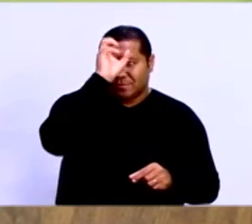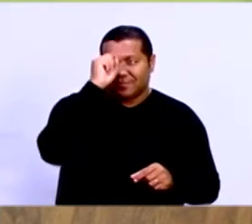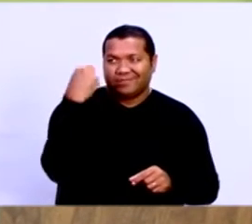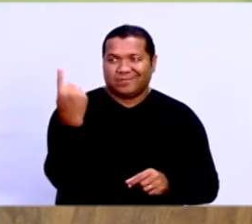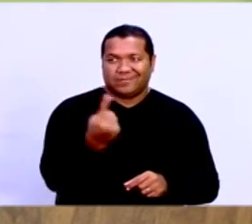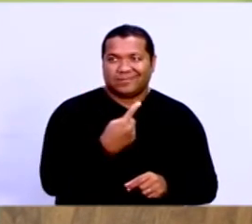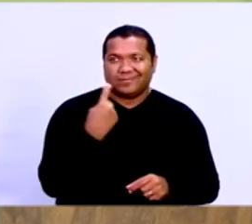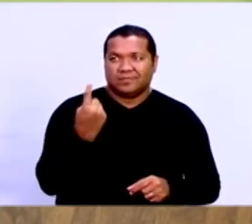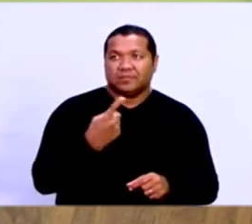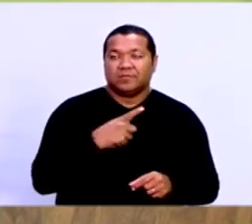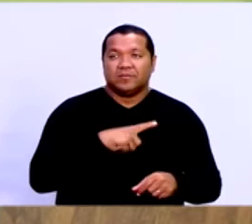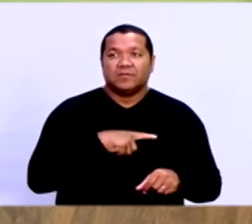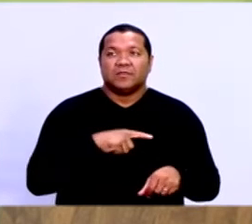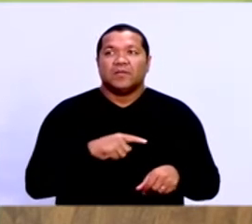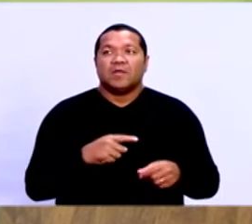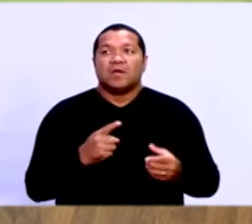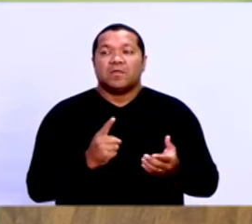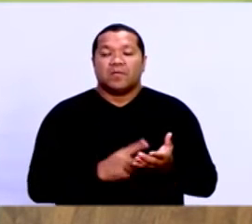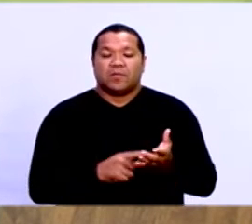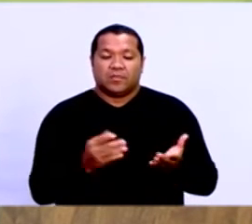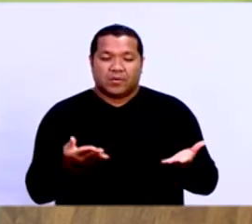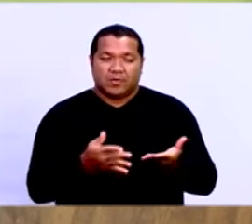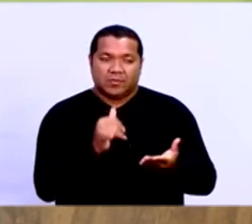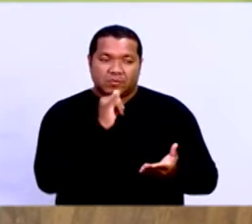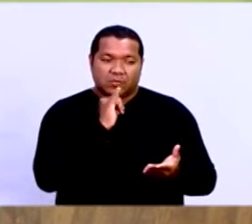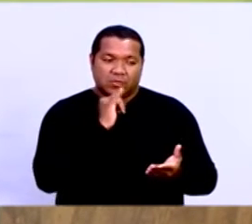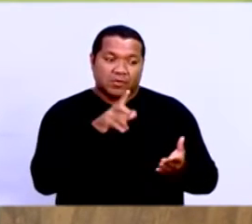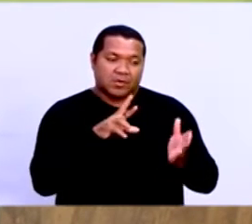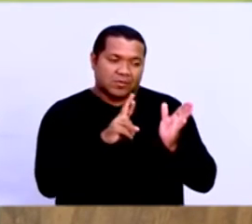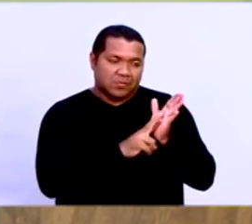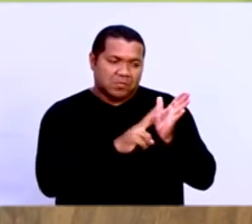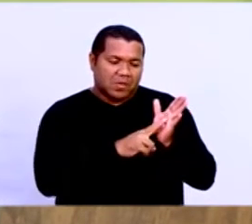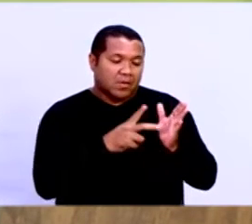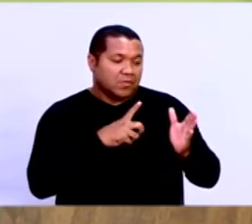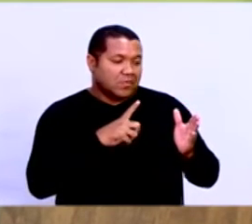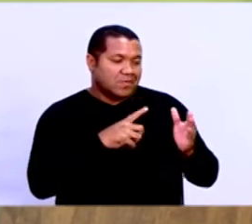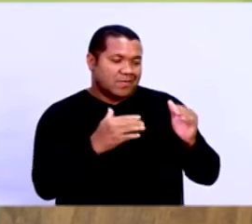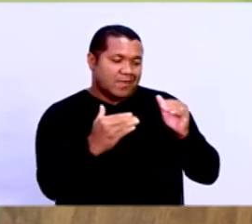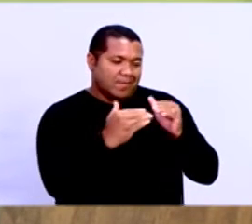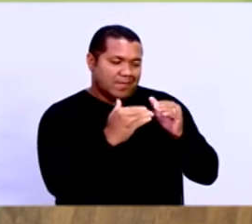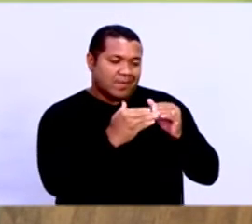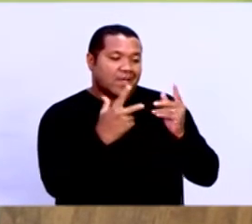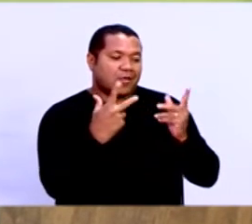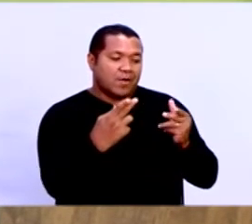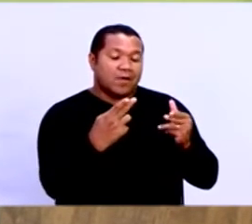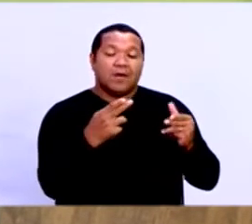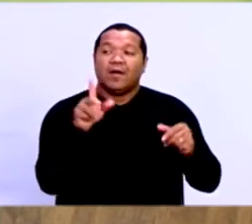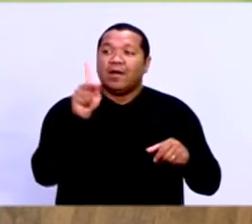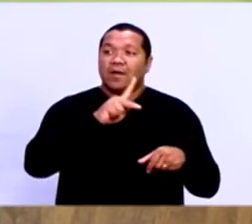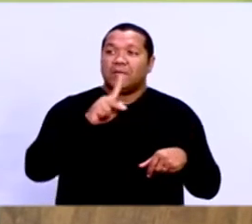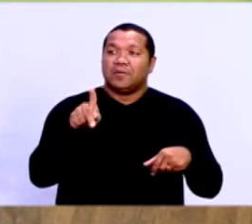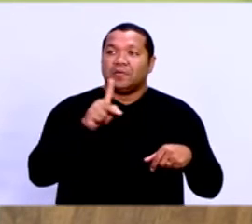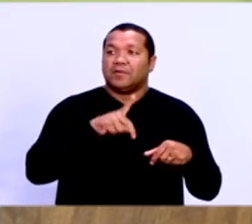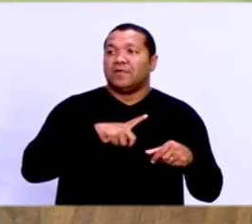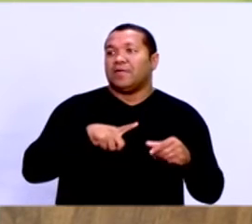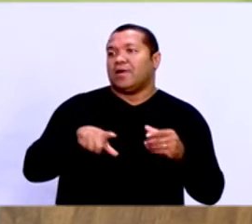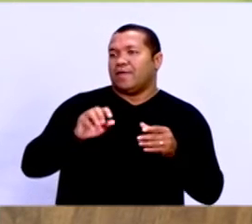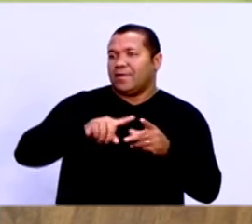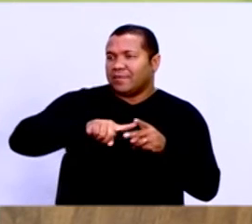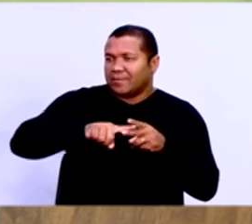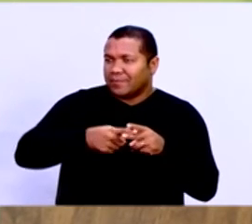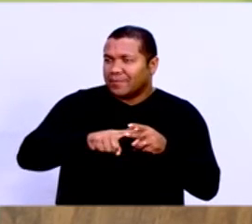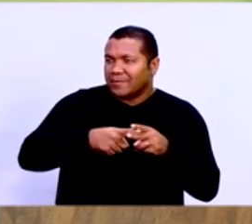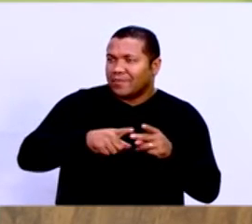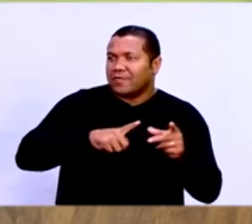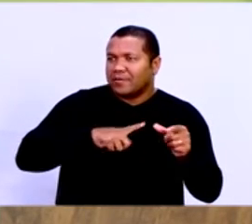que por exemplo se você mandar uma resposta sua resposta não estiver de acordo com a professora vai ele vai corrigir você vai